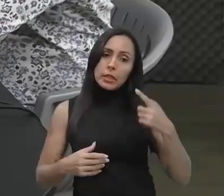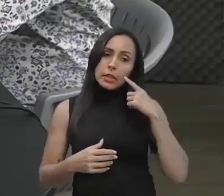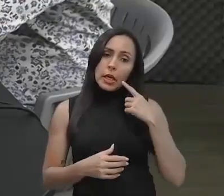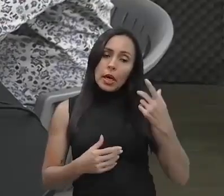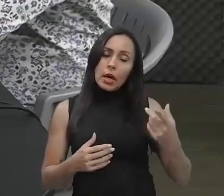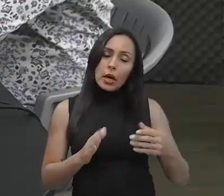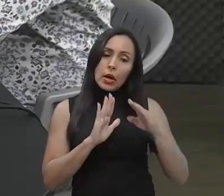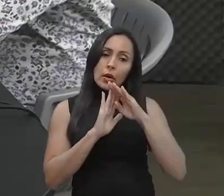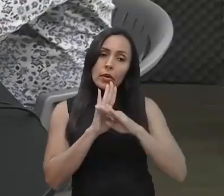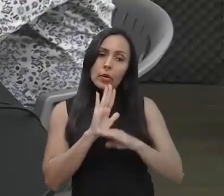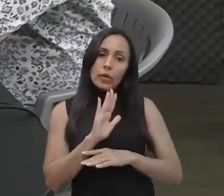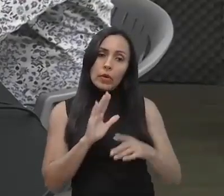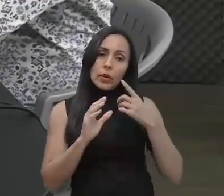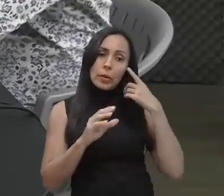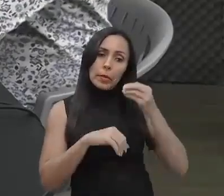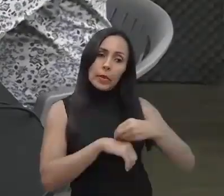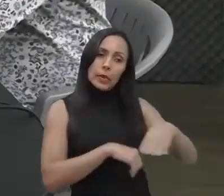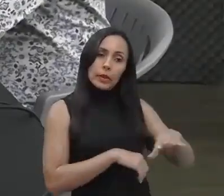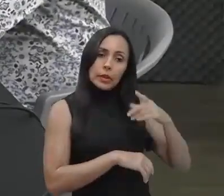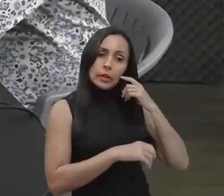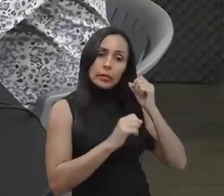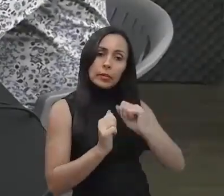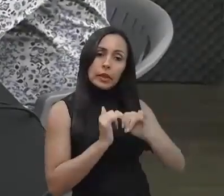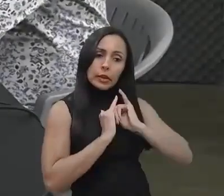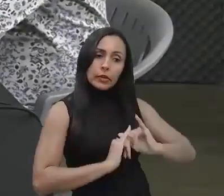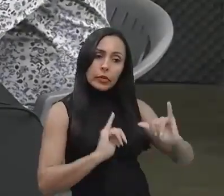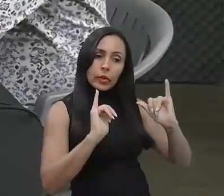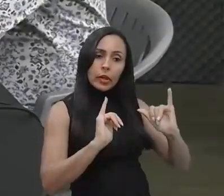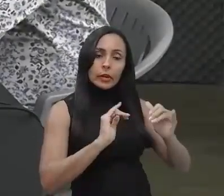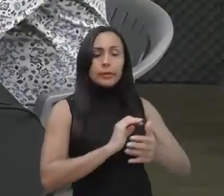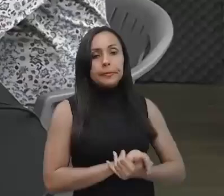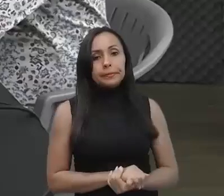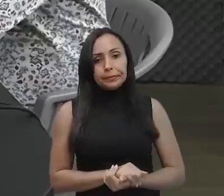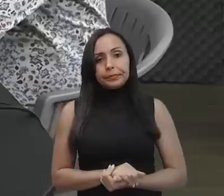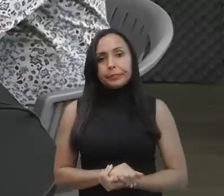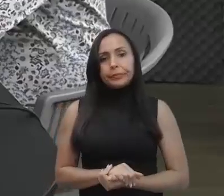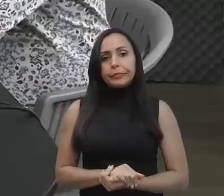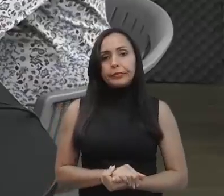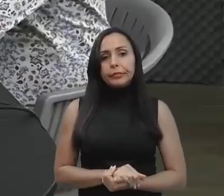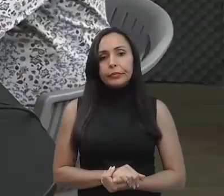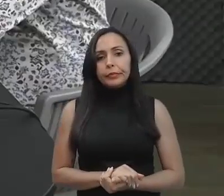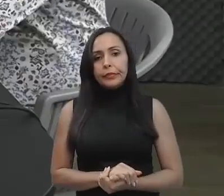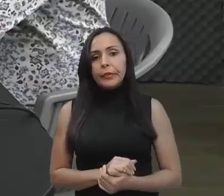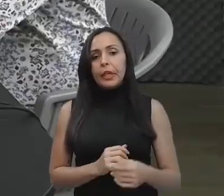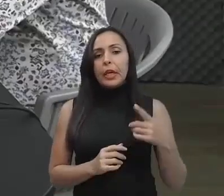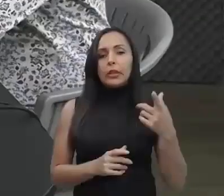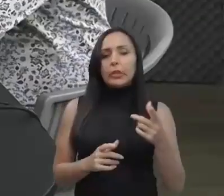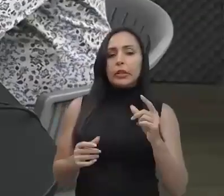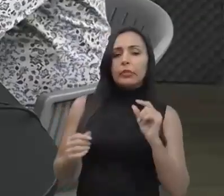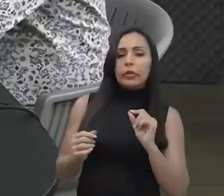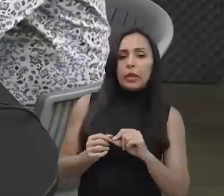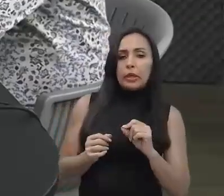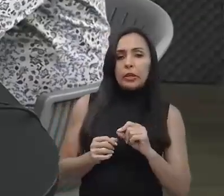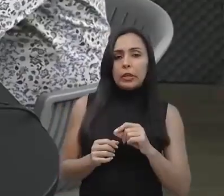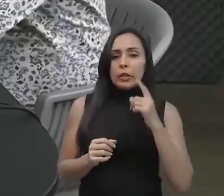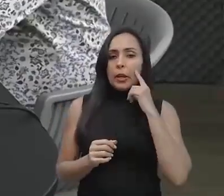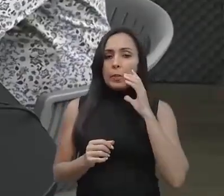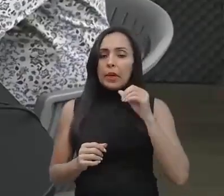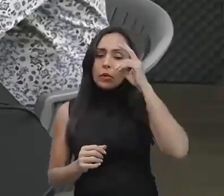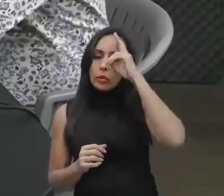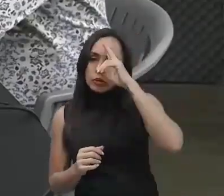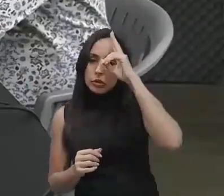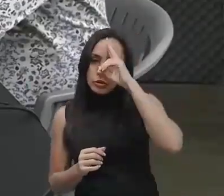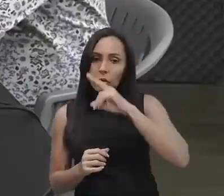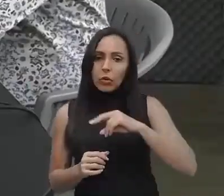embarcar tal hora tal dia no aeroporto tal e aí a imprensa vai a gente faz a cobertura pega algumas histórias faz